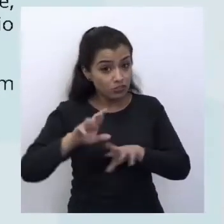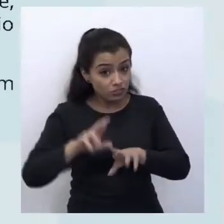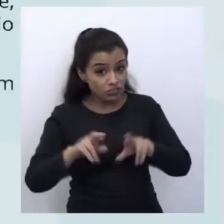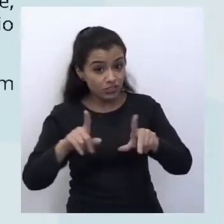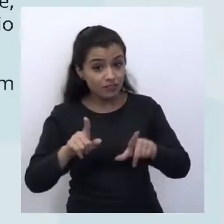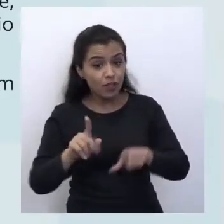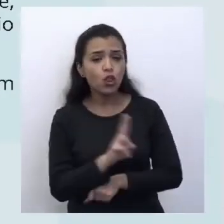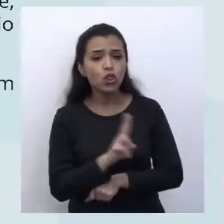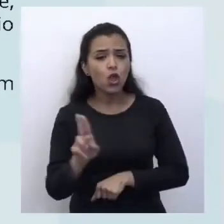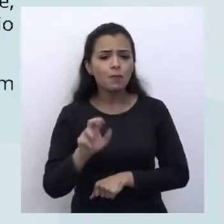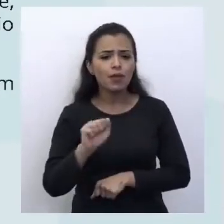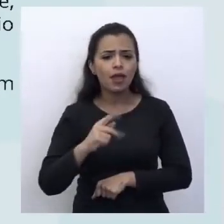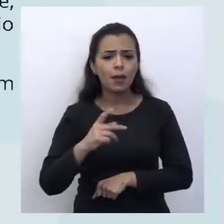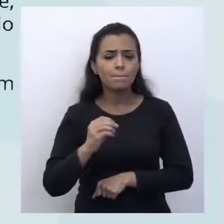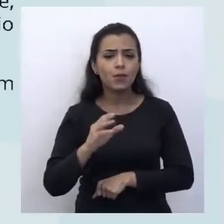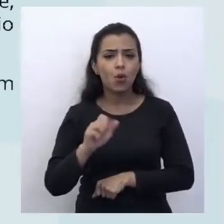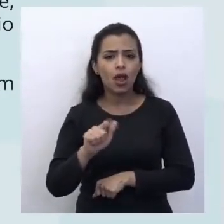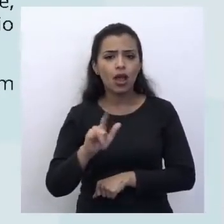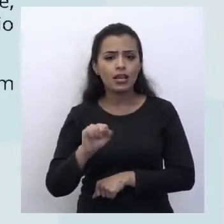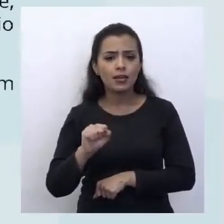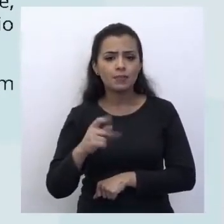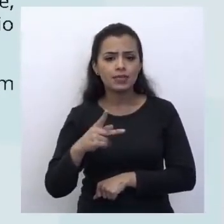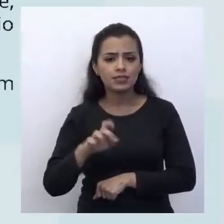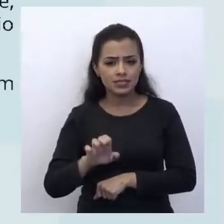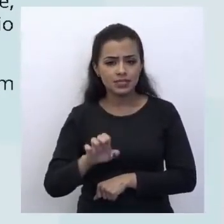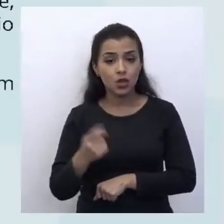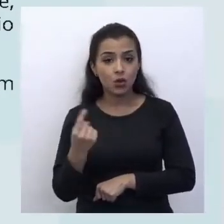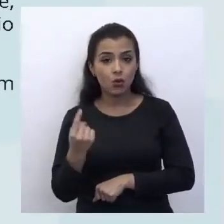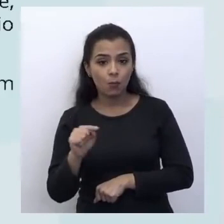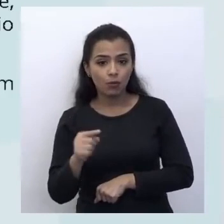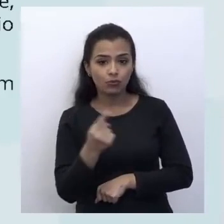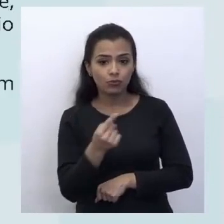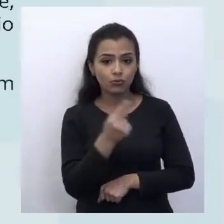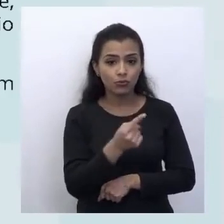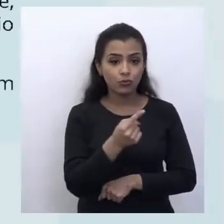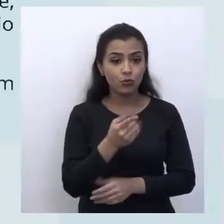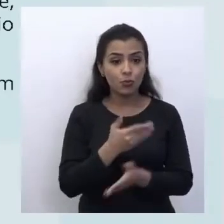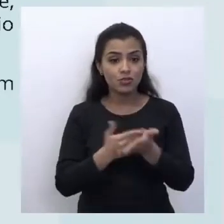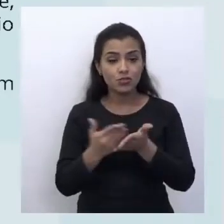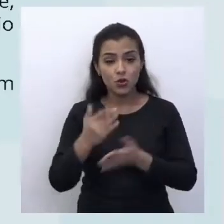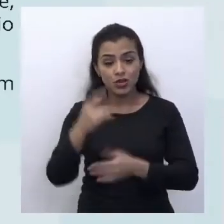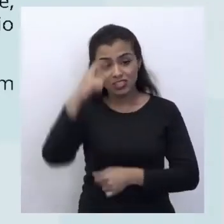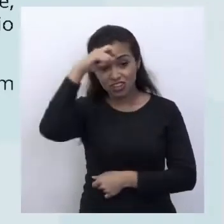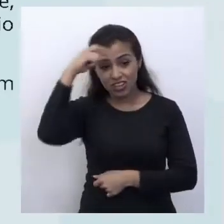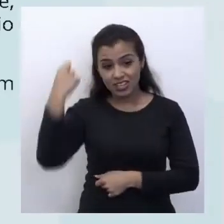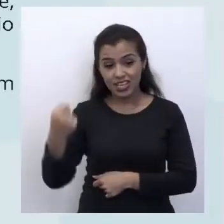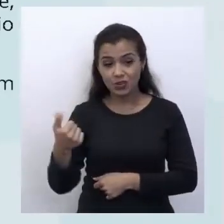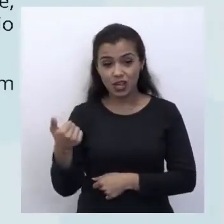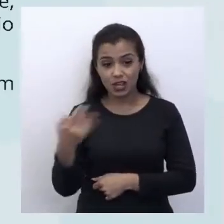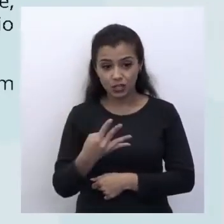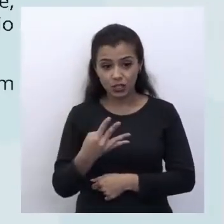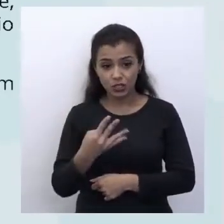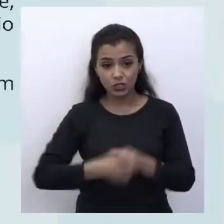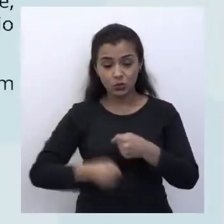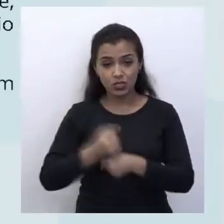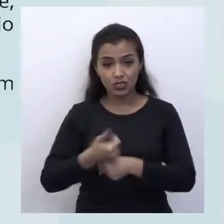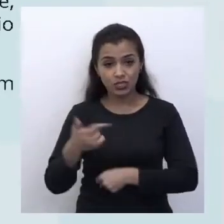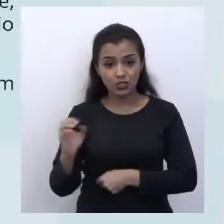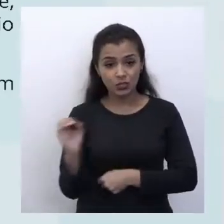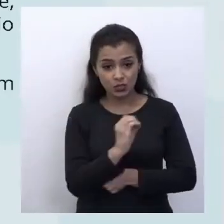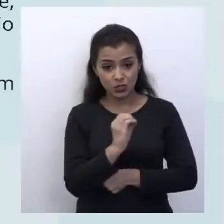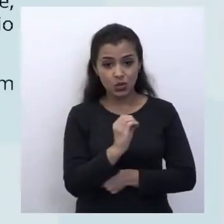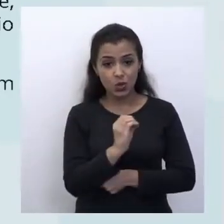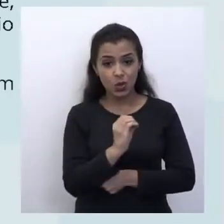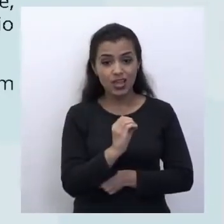Apocalipse 1.11. Estreou oficialmente no dia 14 de janeiro de 2000 e foi montado no antigo presídio do Hipódromo, em São